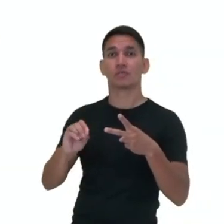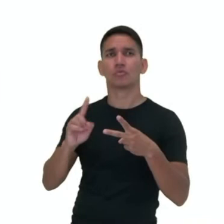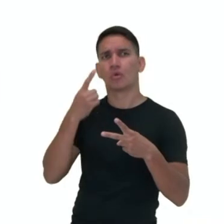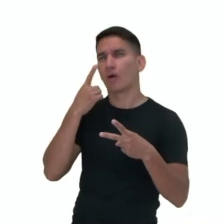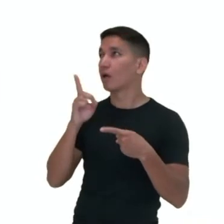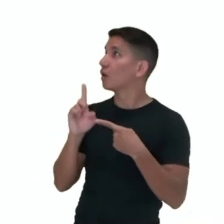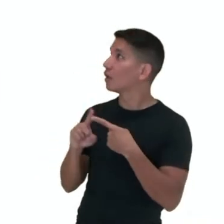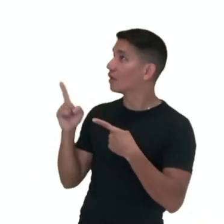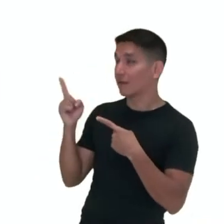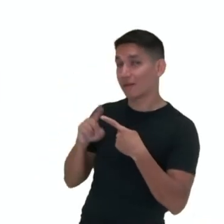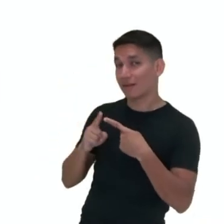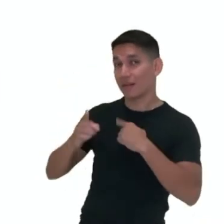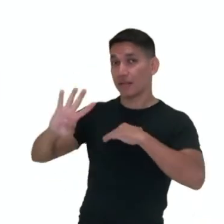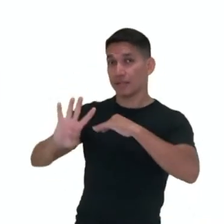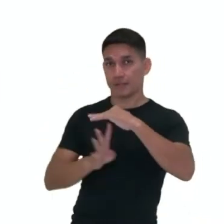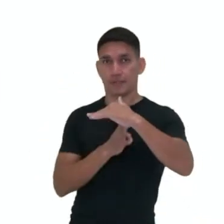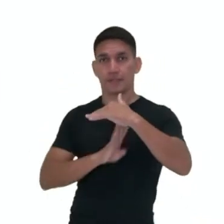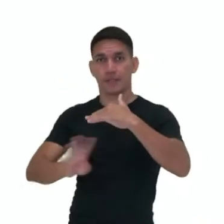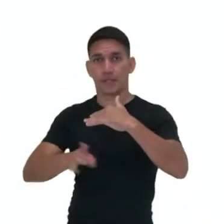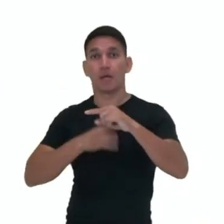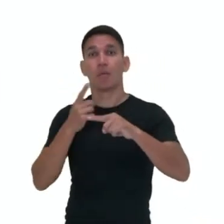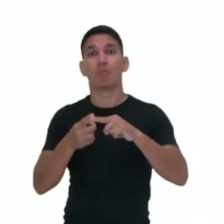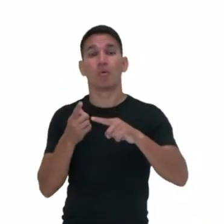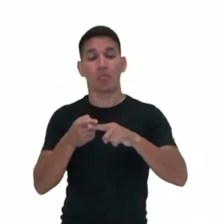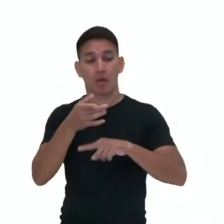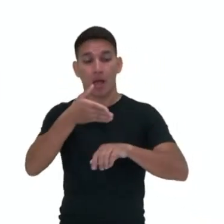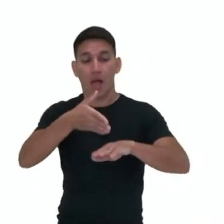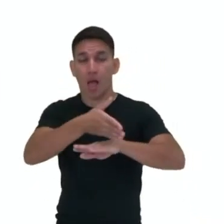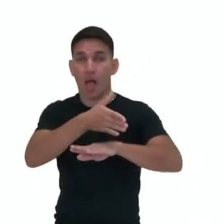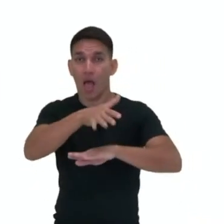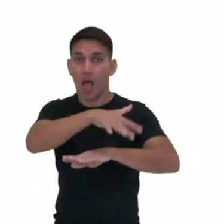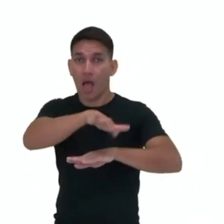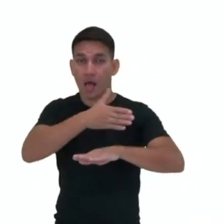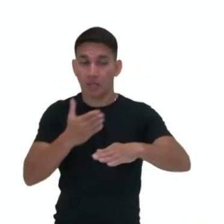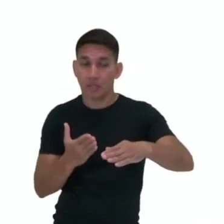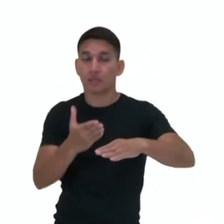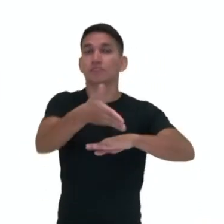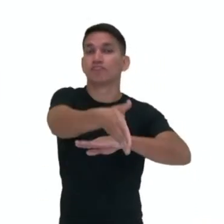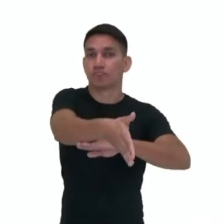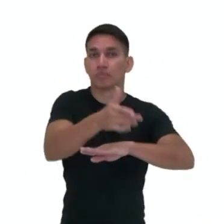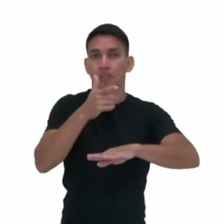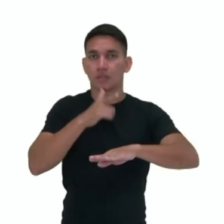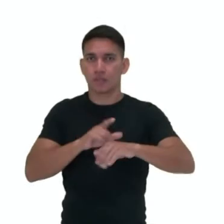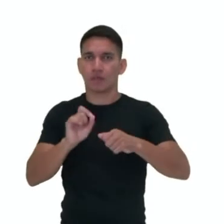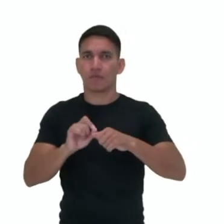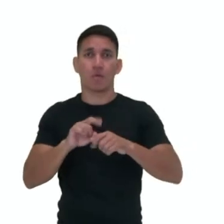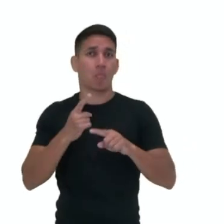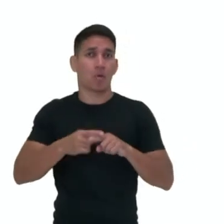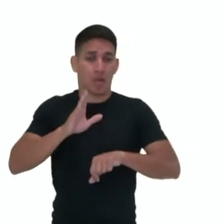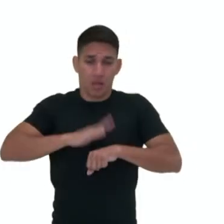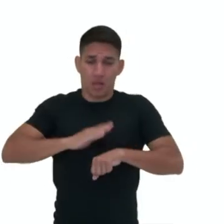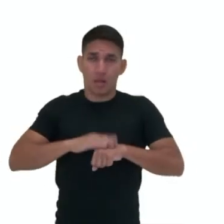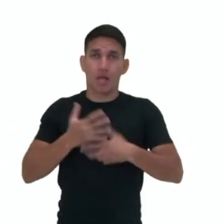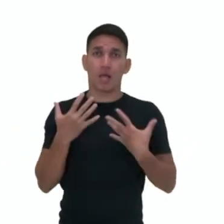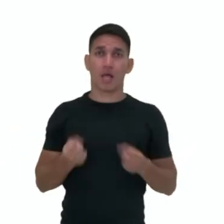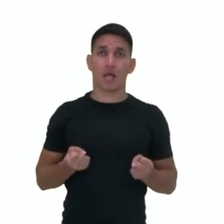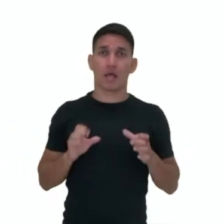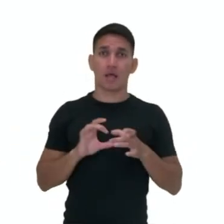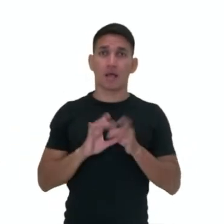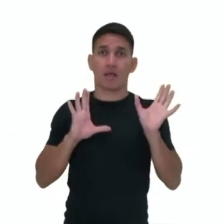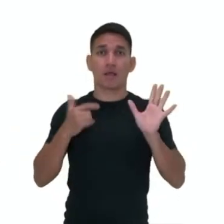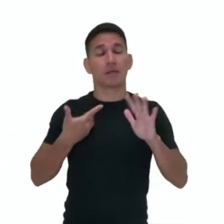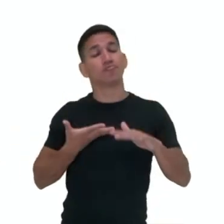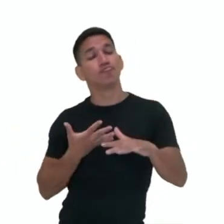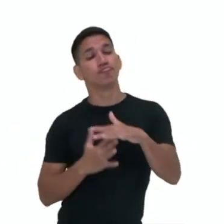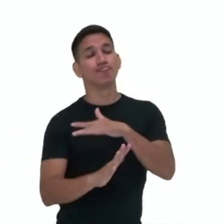O migrante é aquele que cruza uma fronteira, vamos dizer assim, né, por livre-arbítrio, para tentar ter uma vida